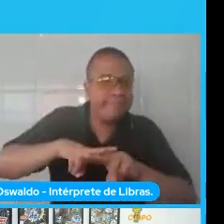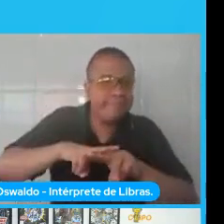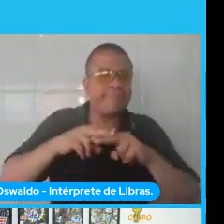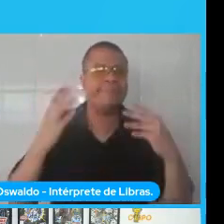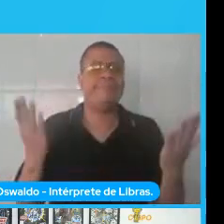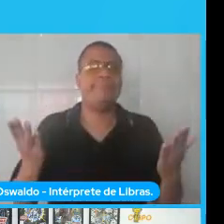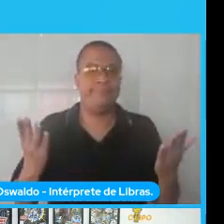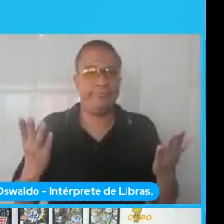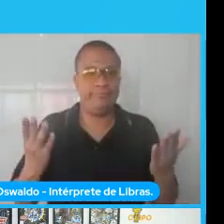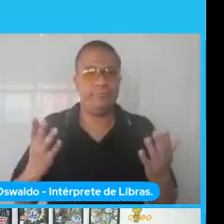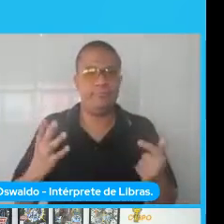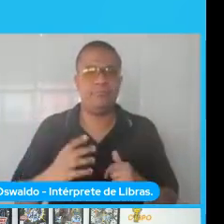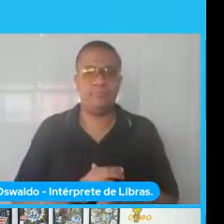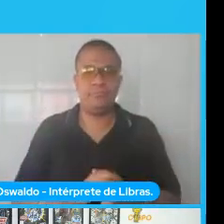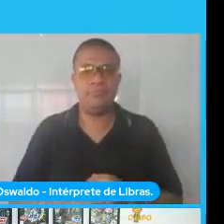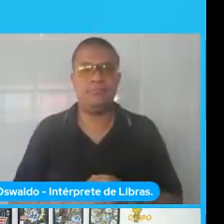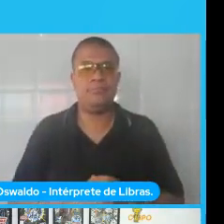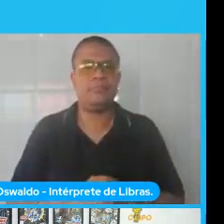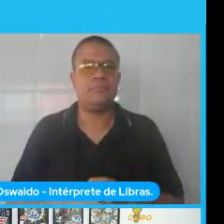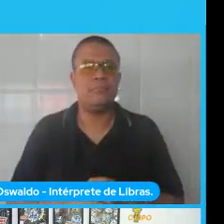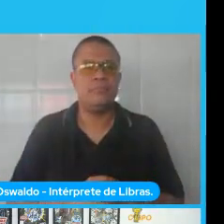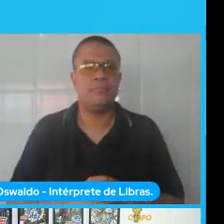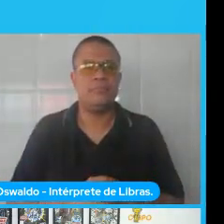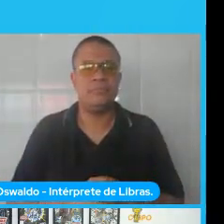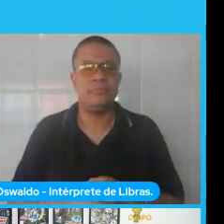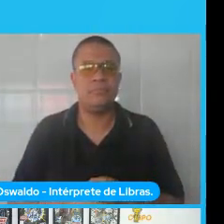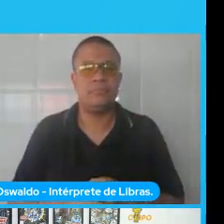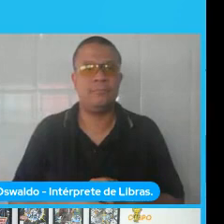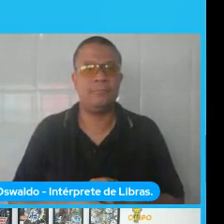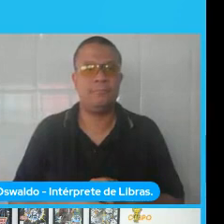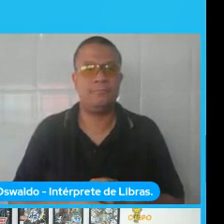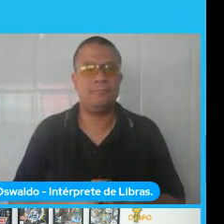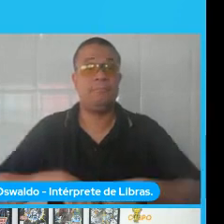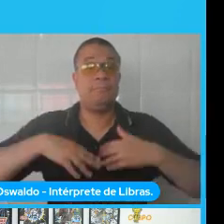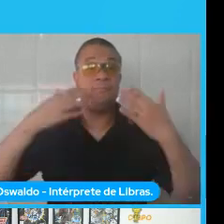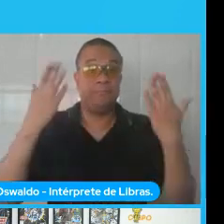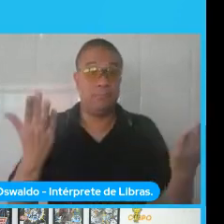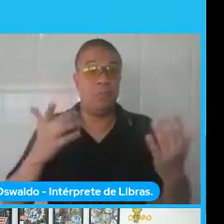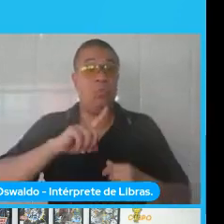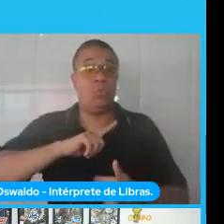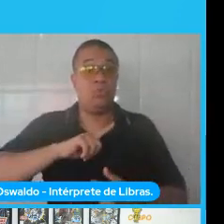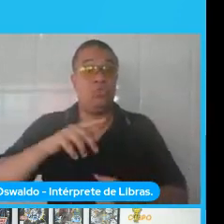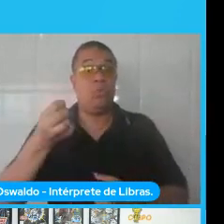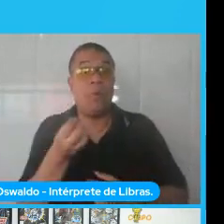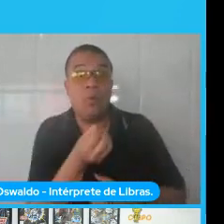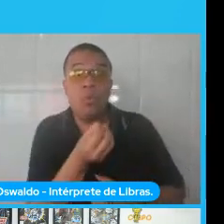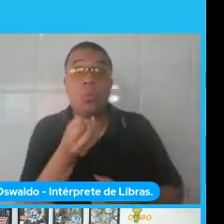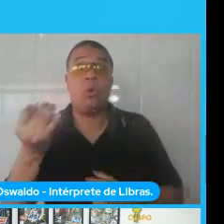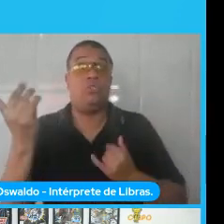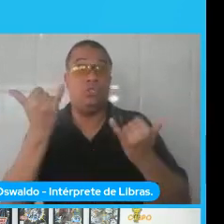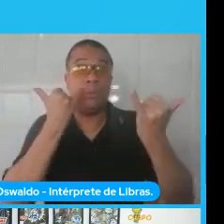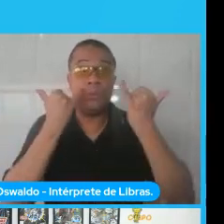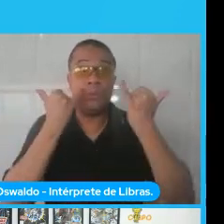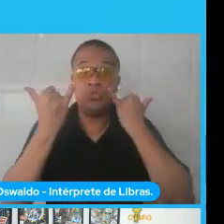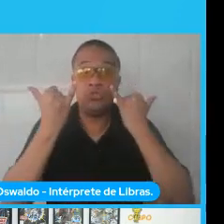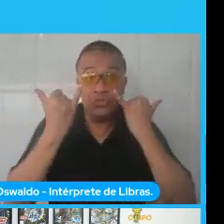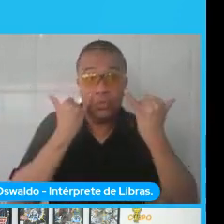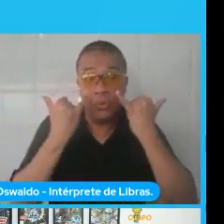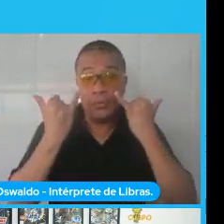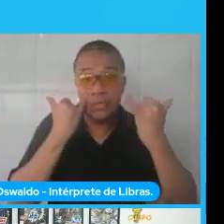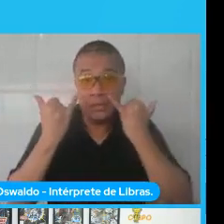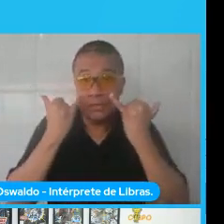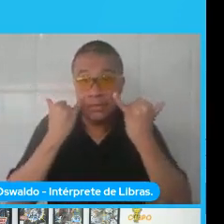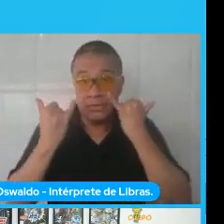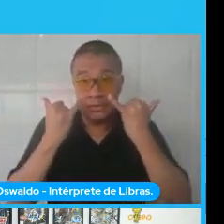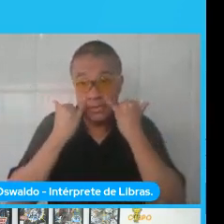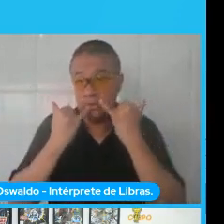sinais para gerar uma saída então quando eu tinha um grande volume de dados e um grande número de camadas ocultas aqui no meio